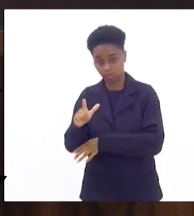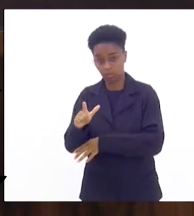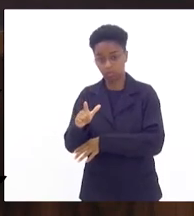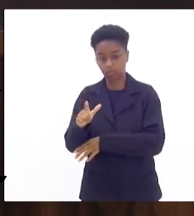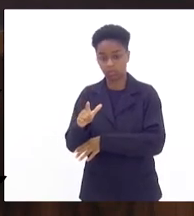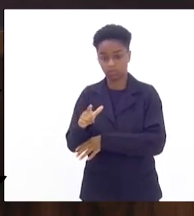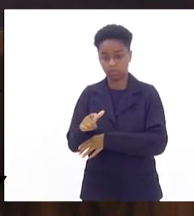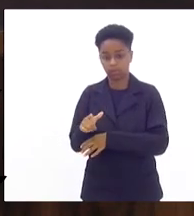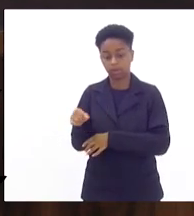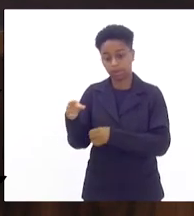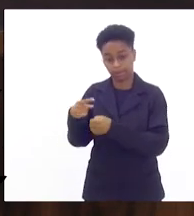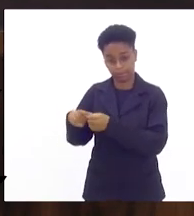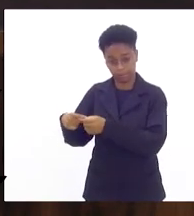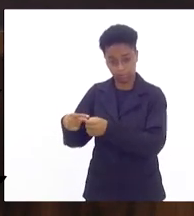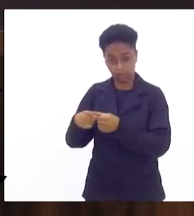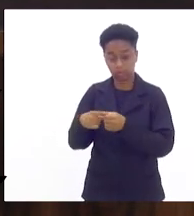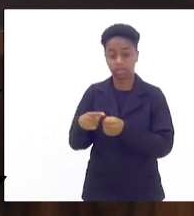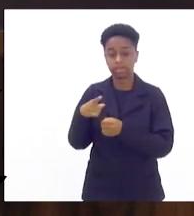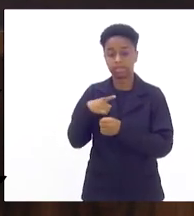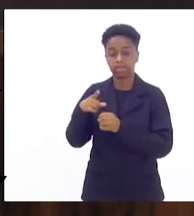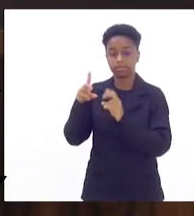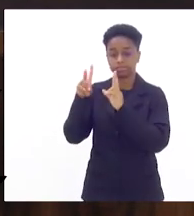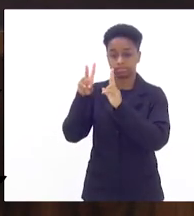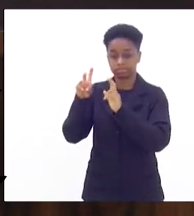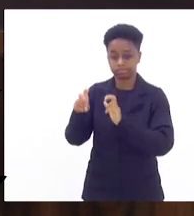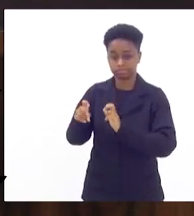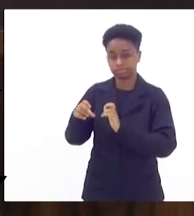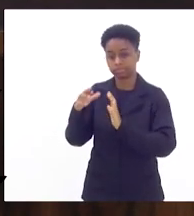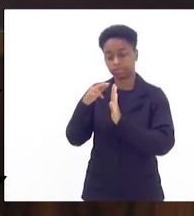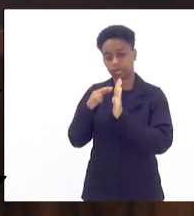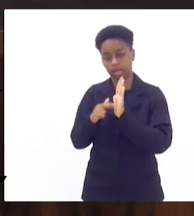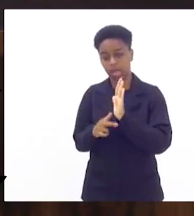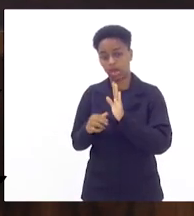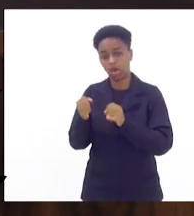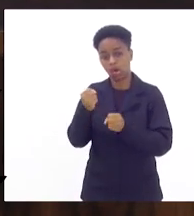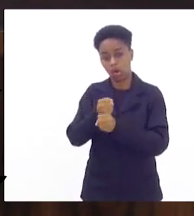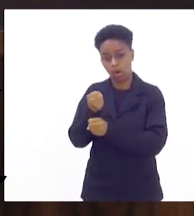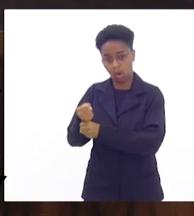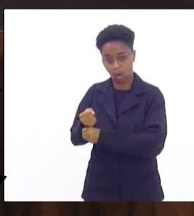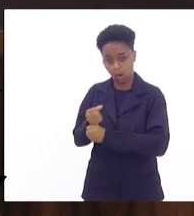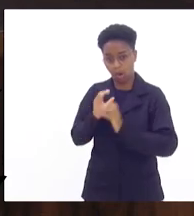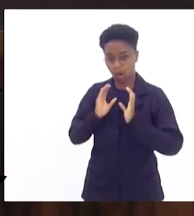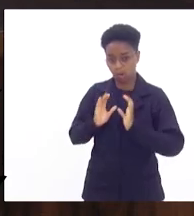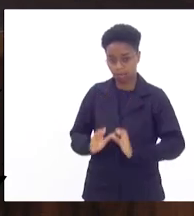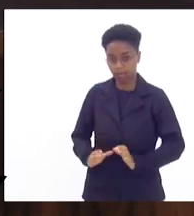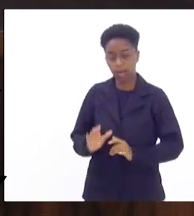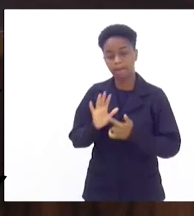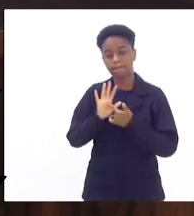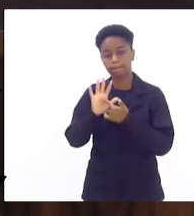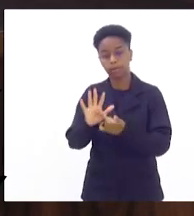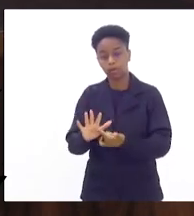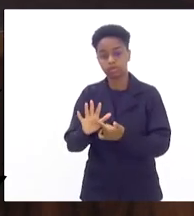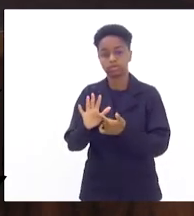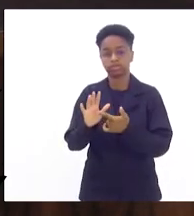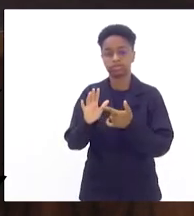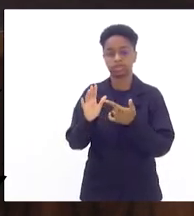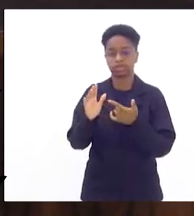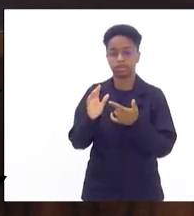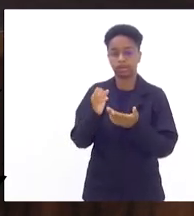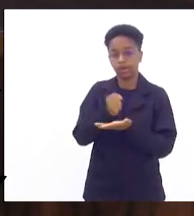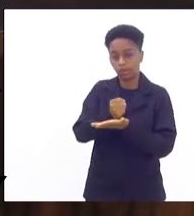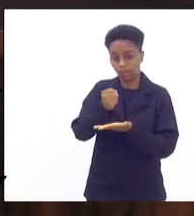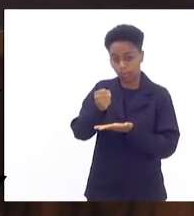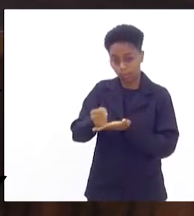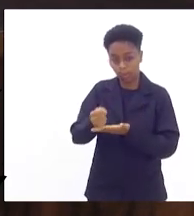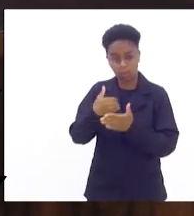do seu código de obras, através do seu código lá de posturas, prevê que, para o licenciamento de